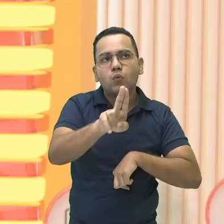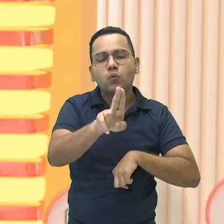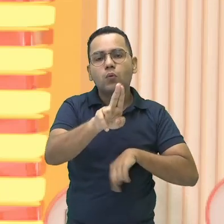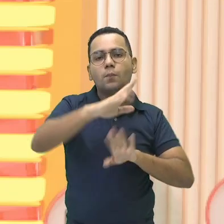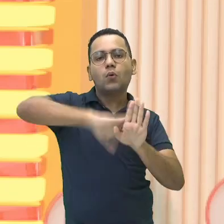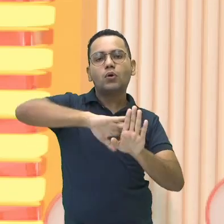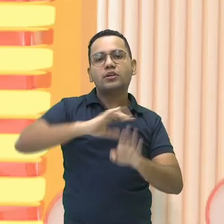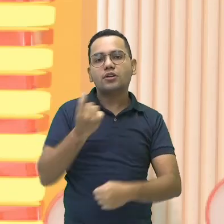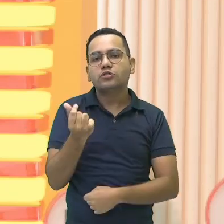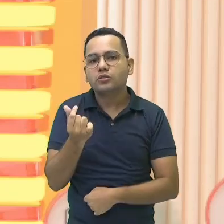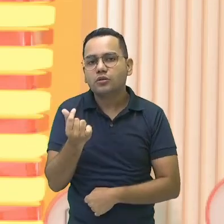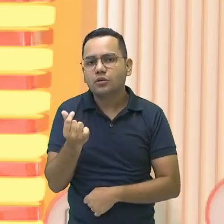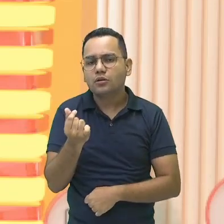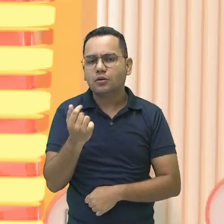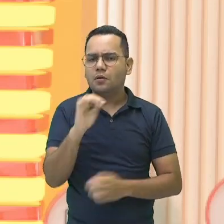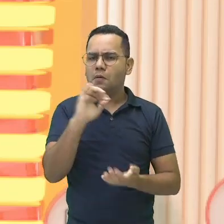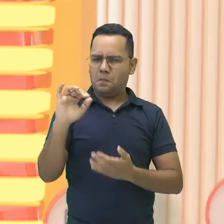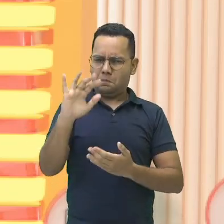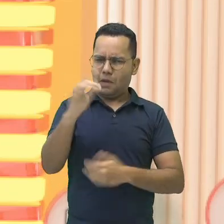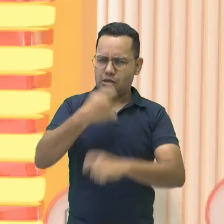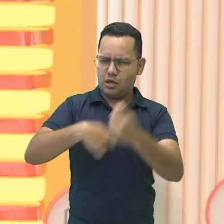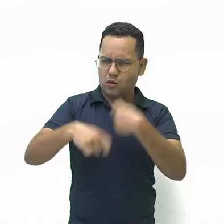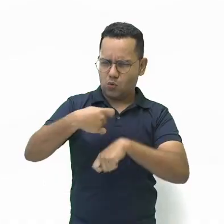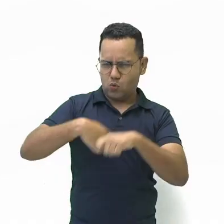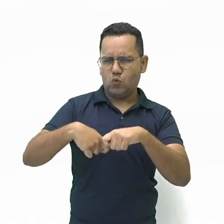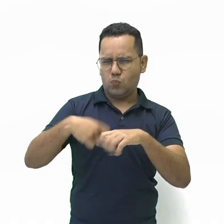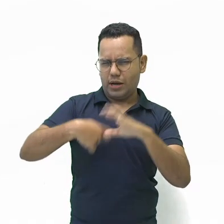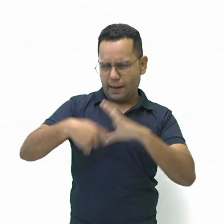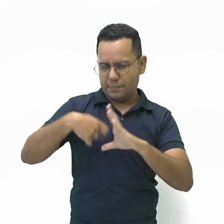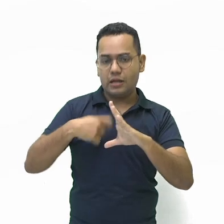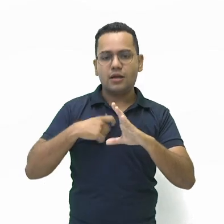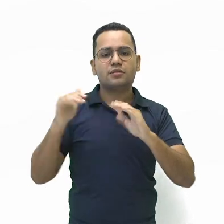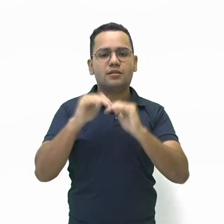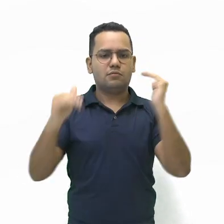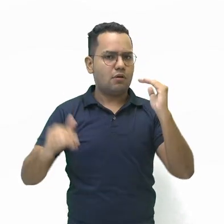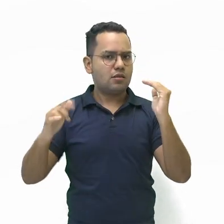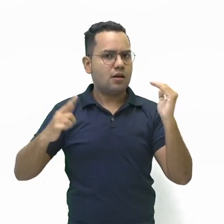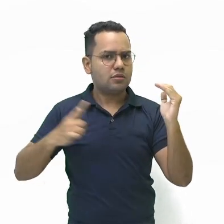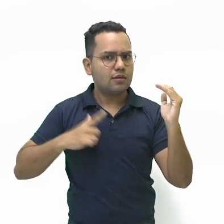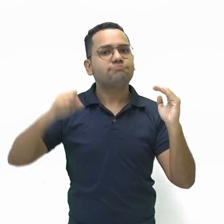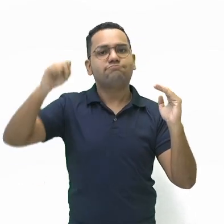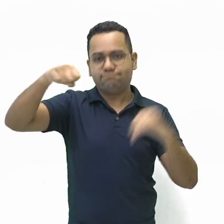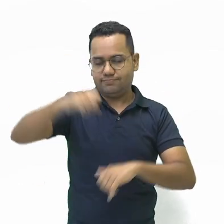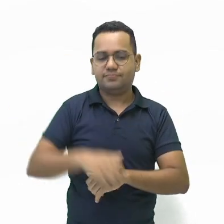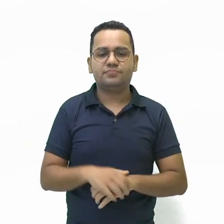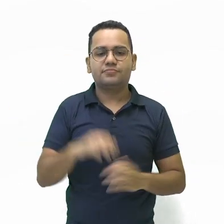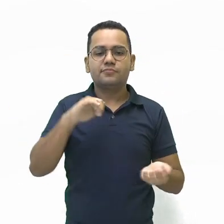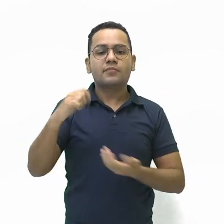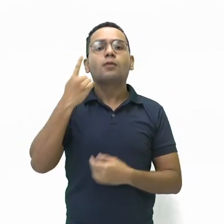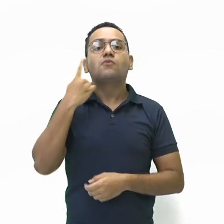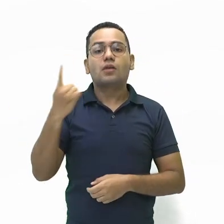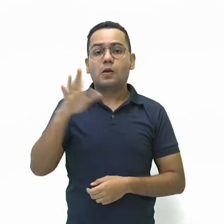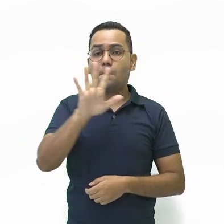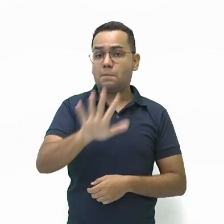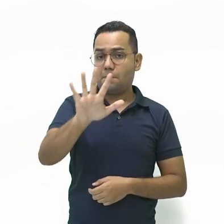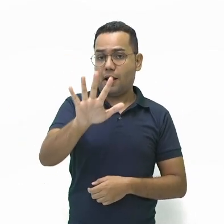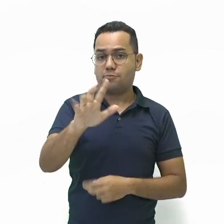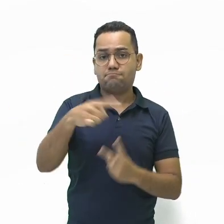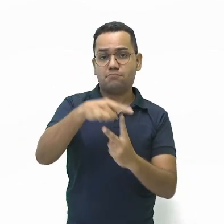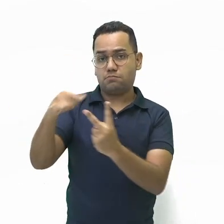a desigualdade ela existe. Essas duas imagens que aparecem aí na tela representa, na verdade, essa